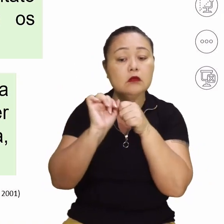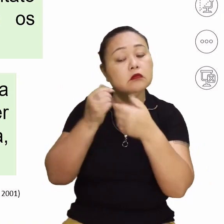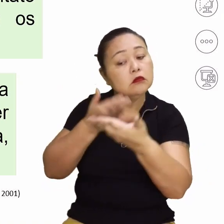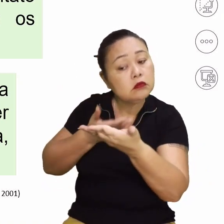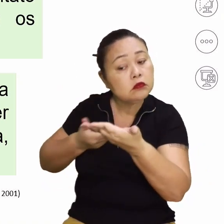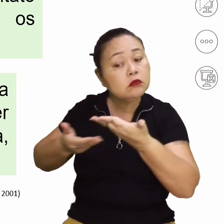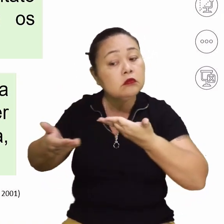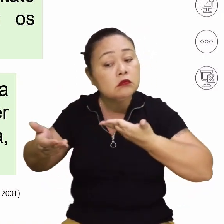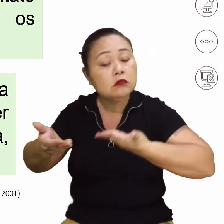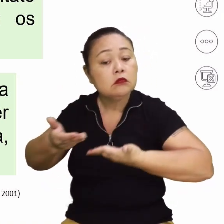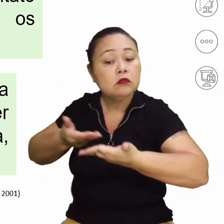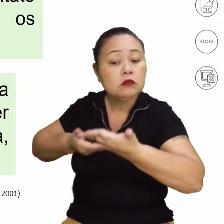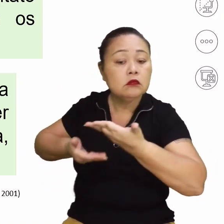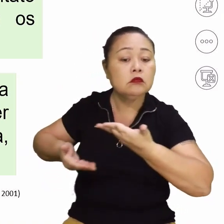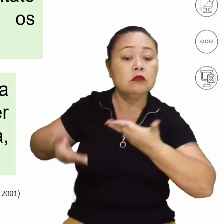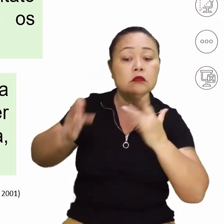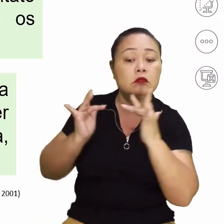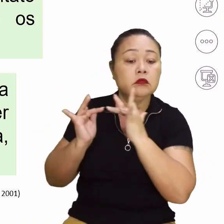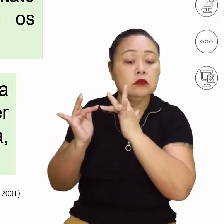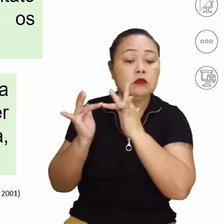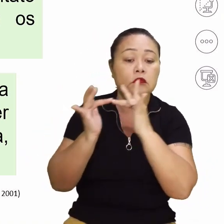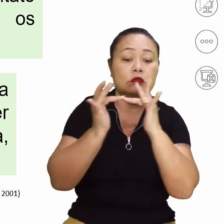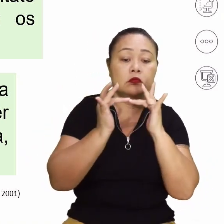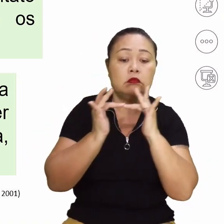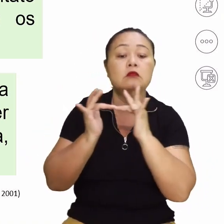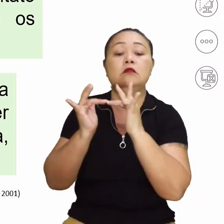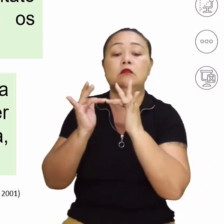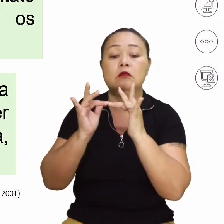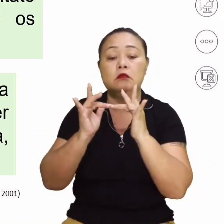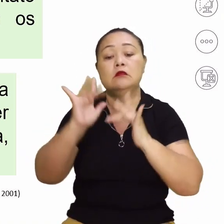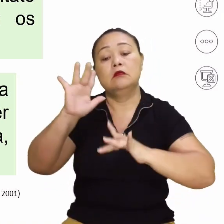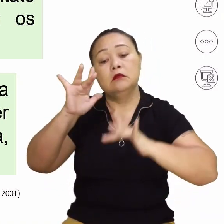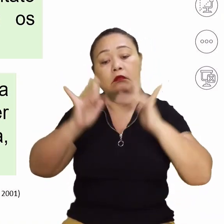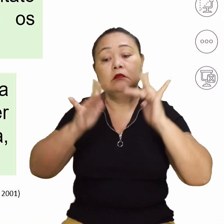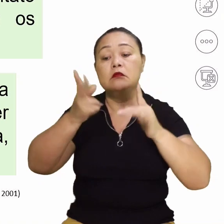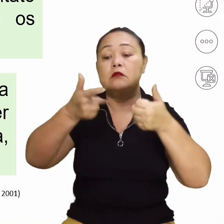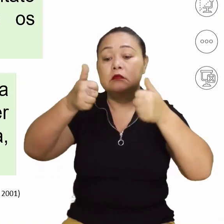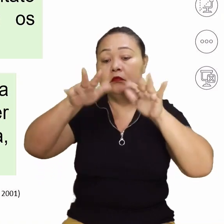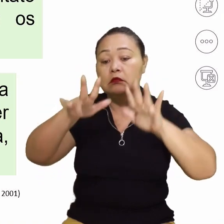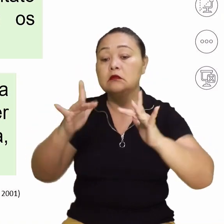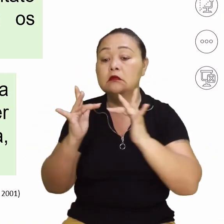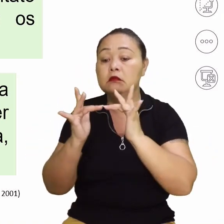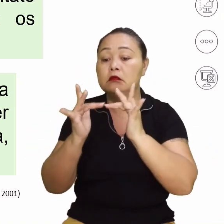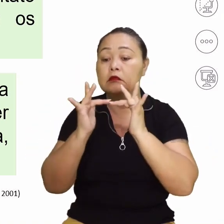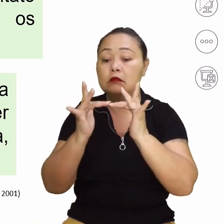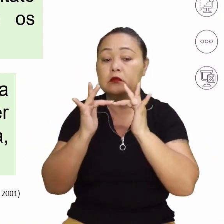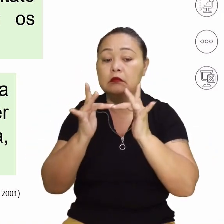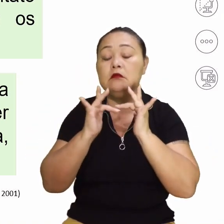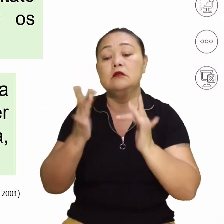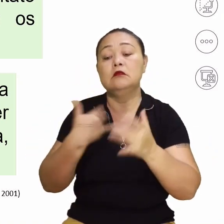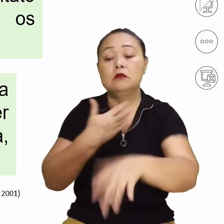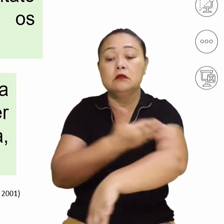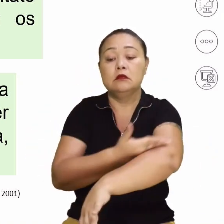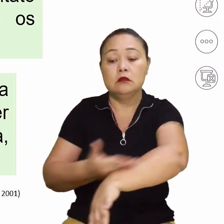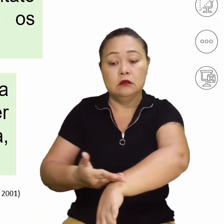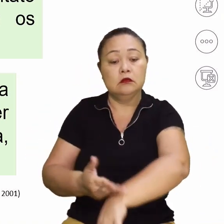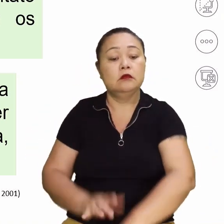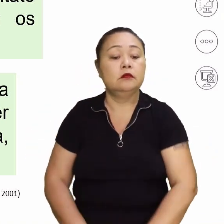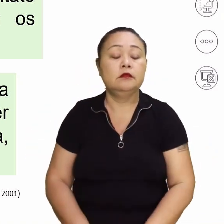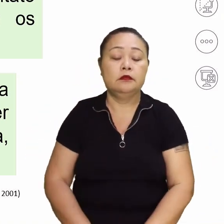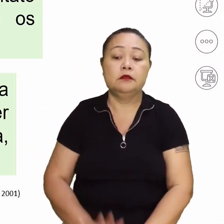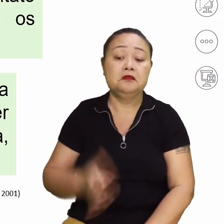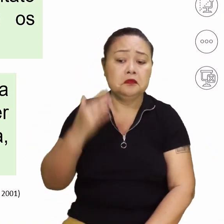intermediários como os de contato intermitente e os de contato permanente com os brancos o